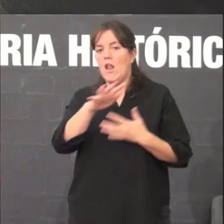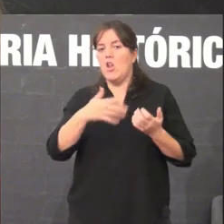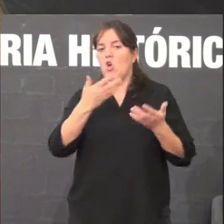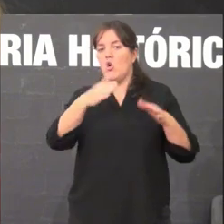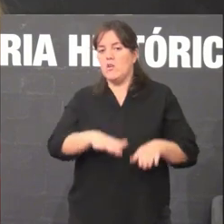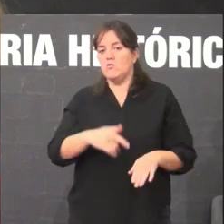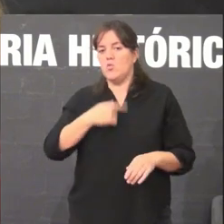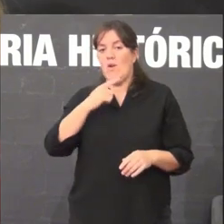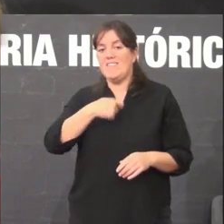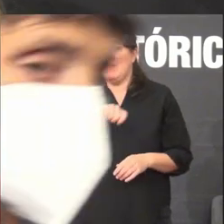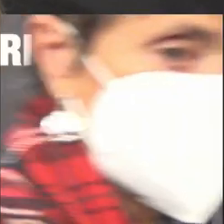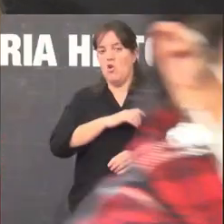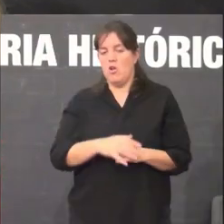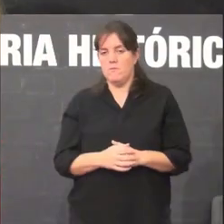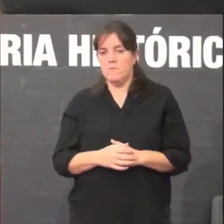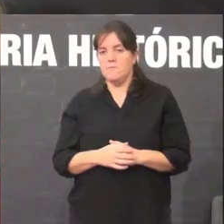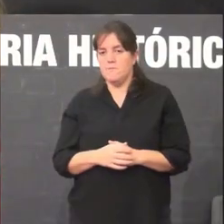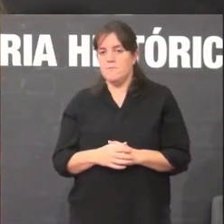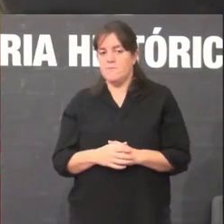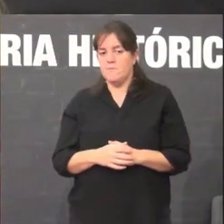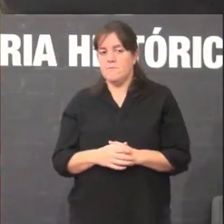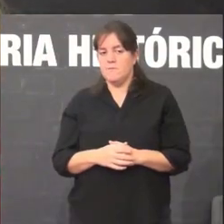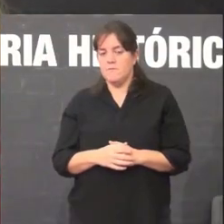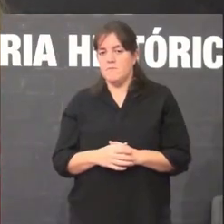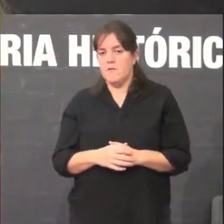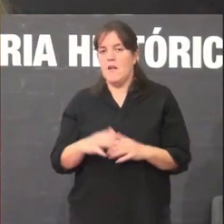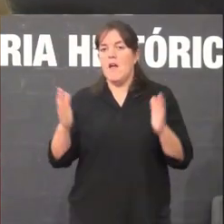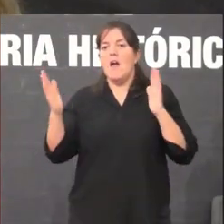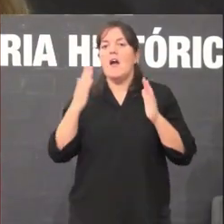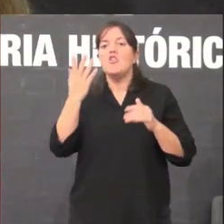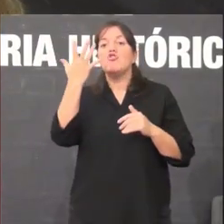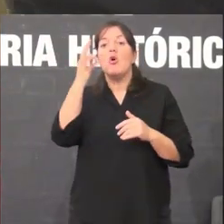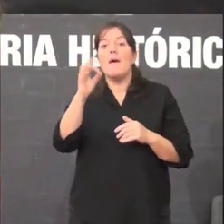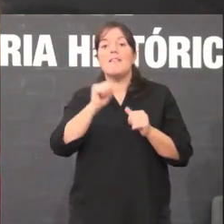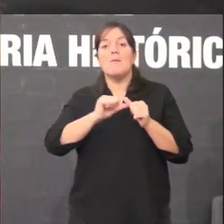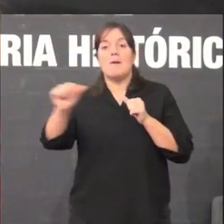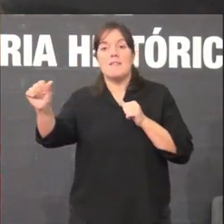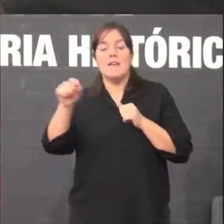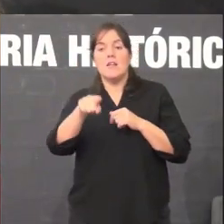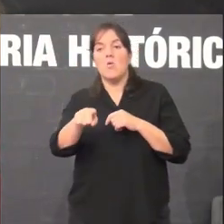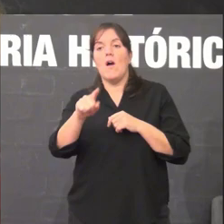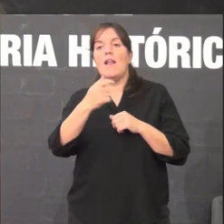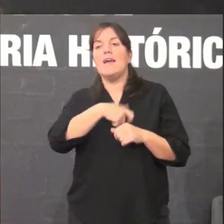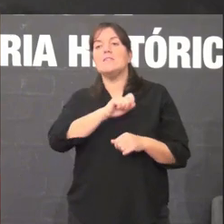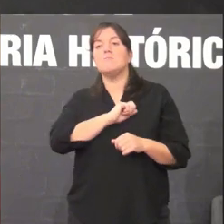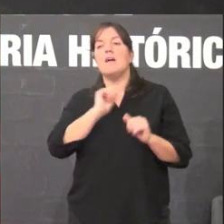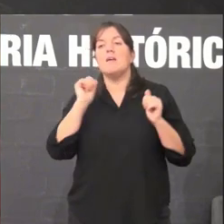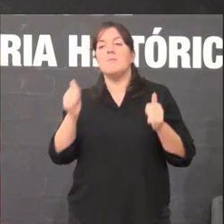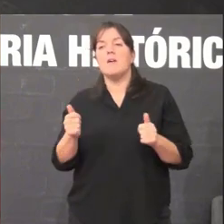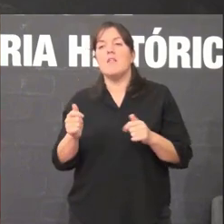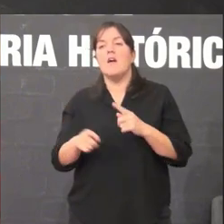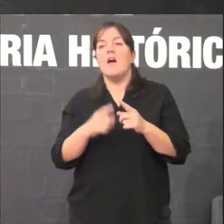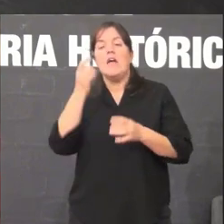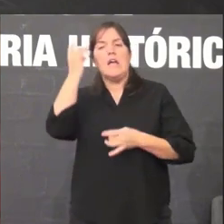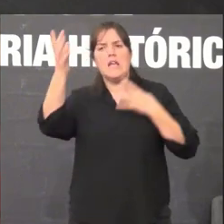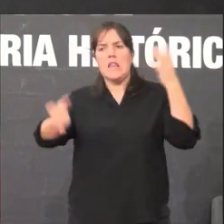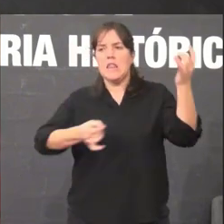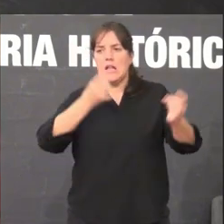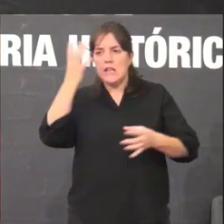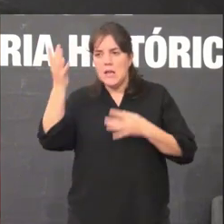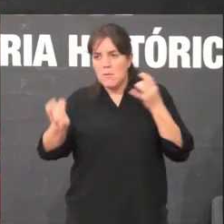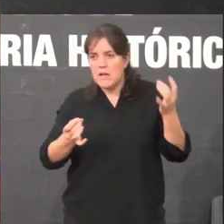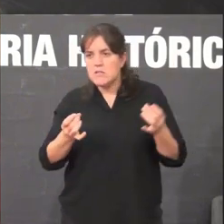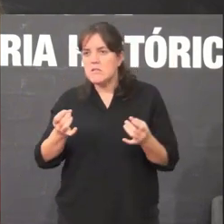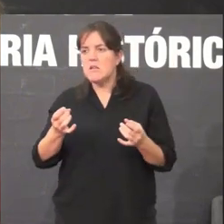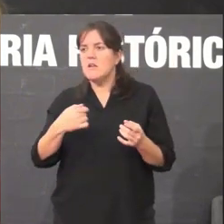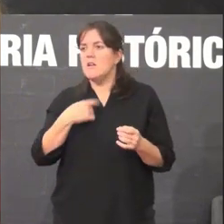espanhol. A partir dos anos 90, multiplicam-se em Espanha um conjunto de iniciativas a